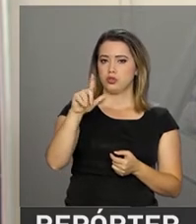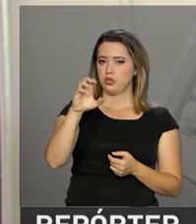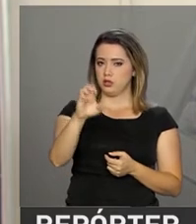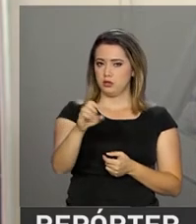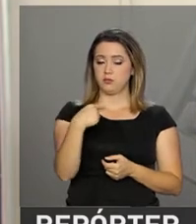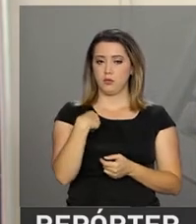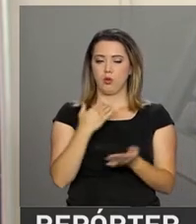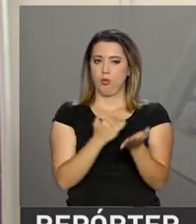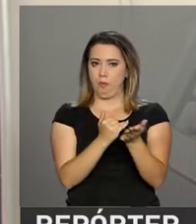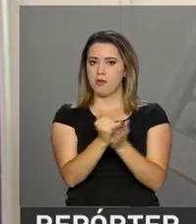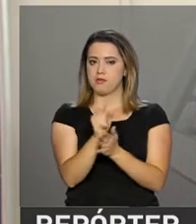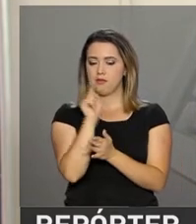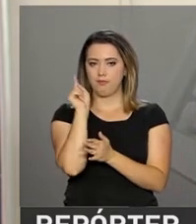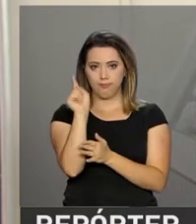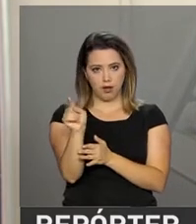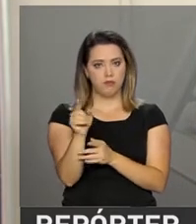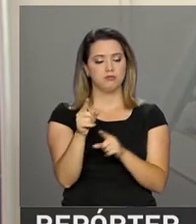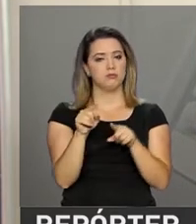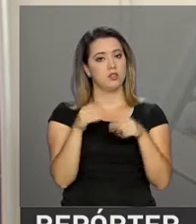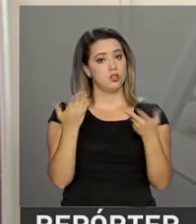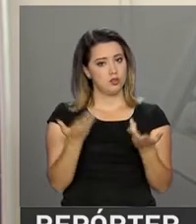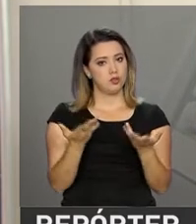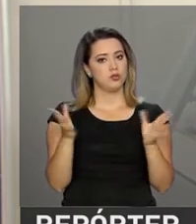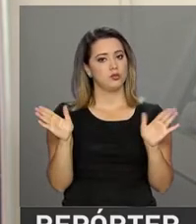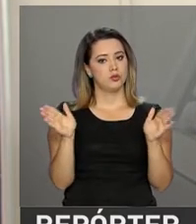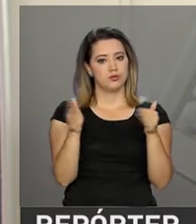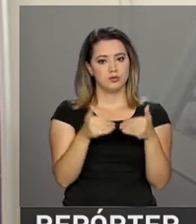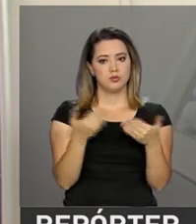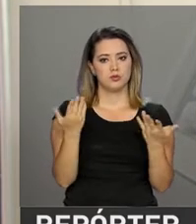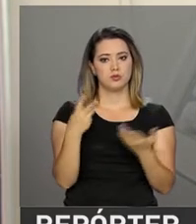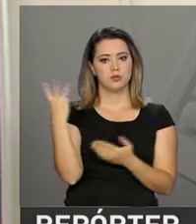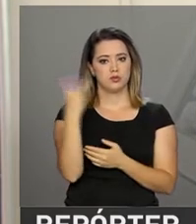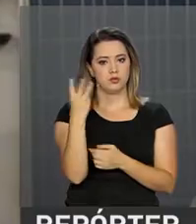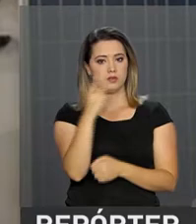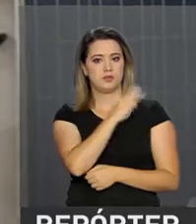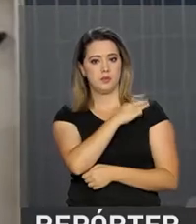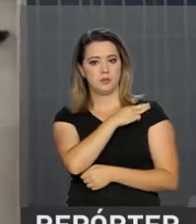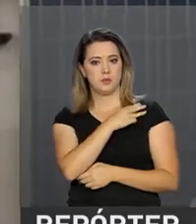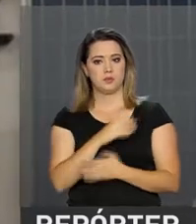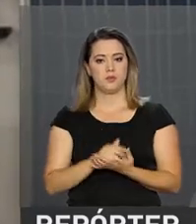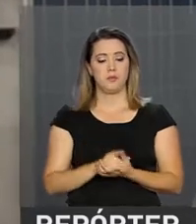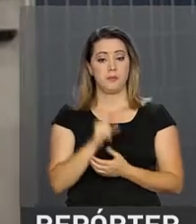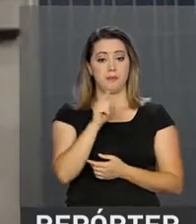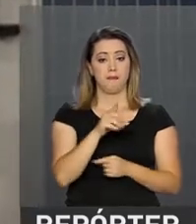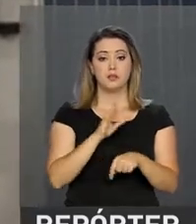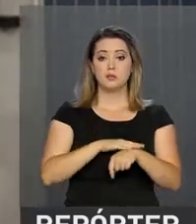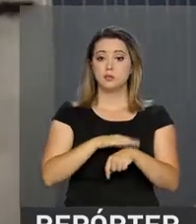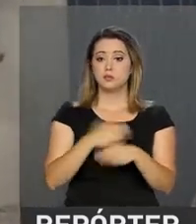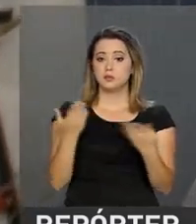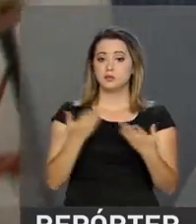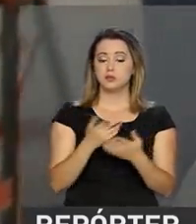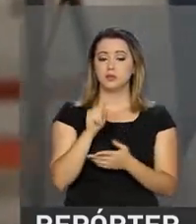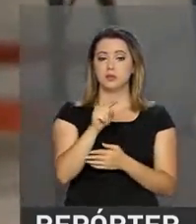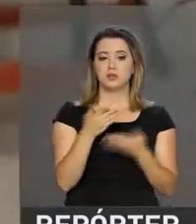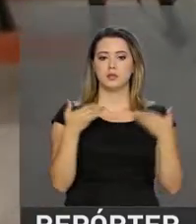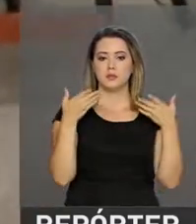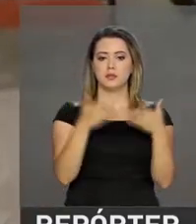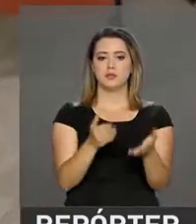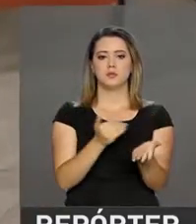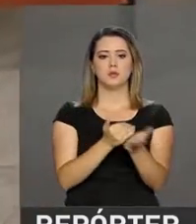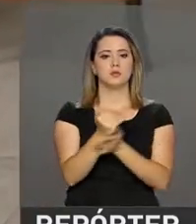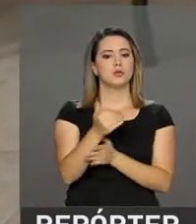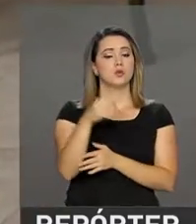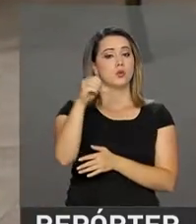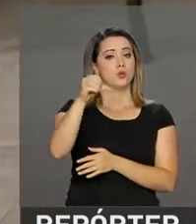minha carreira de Olimpíadas e é com ela que eu estou fechando também esse terceiro ano do ensino médio. Nesta Olimpíada, Miriam, que participa dessas competições desde